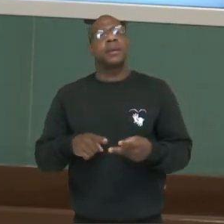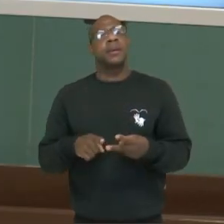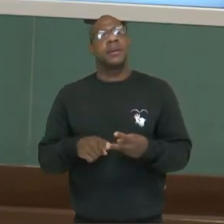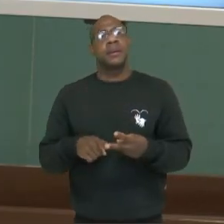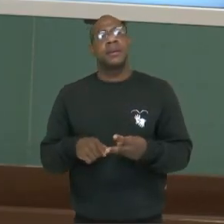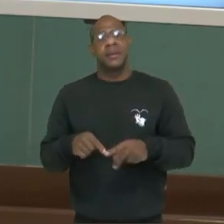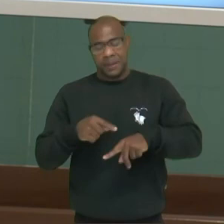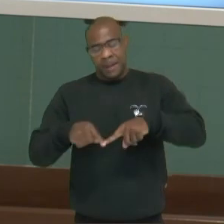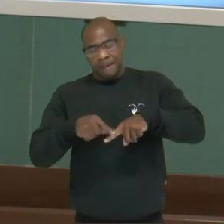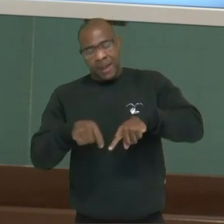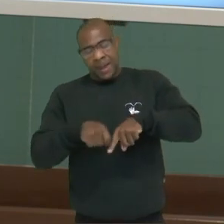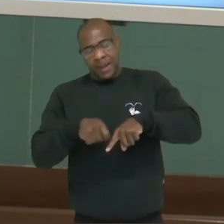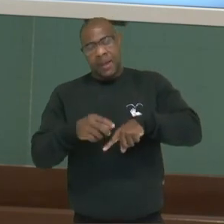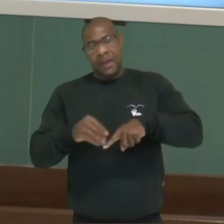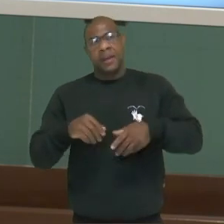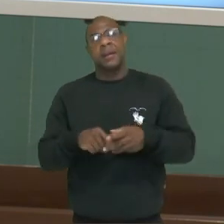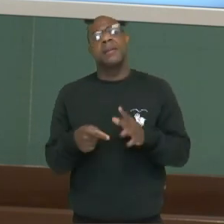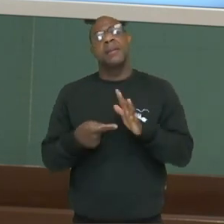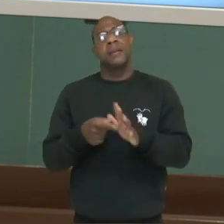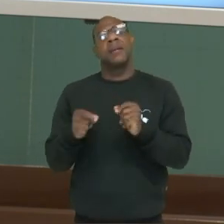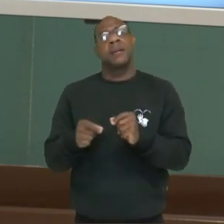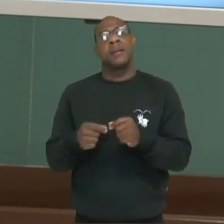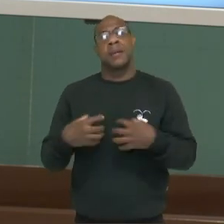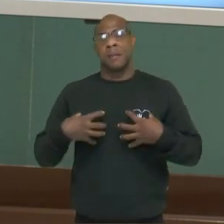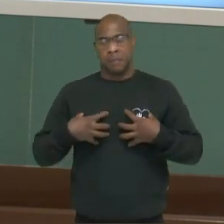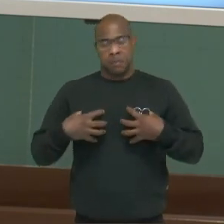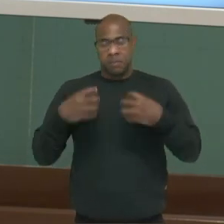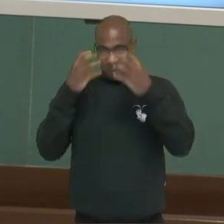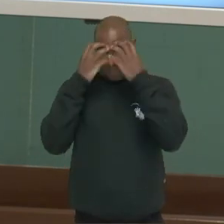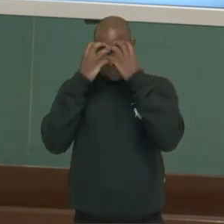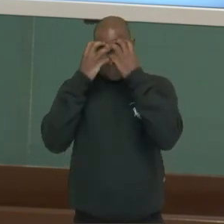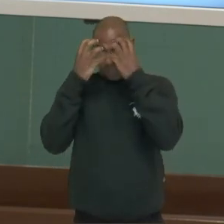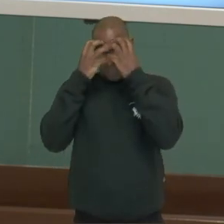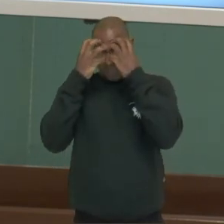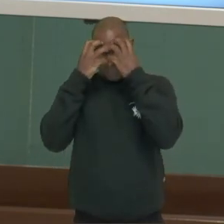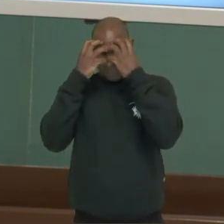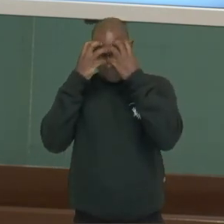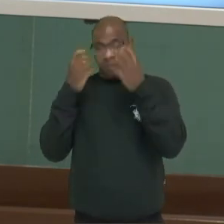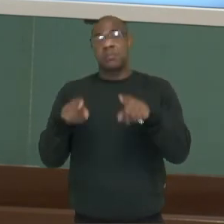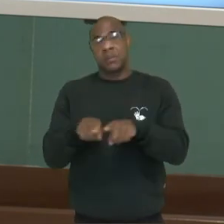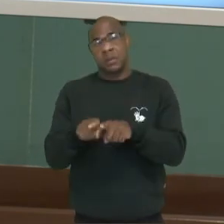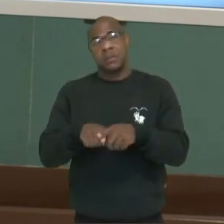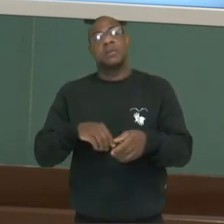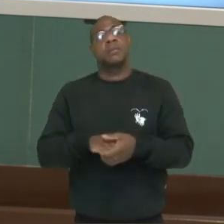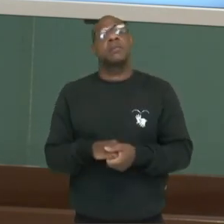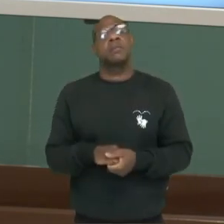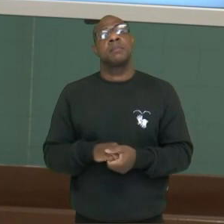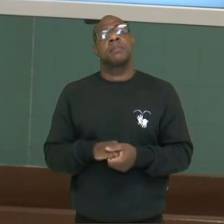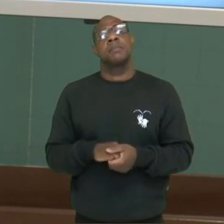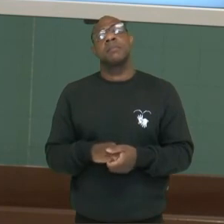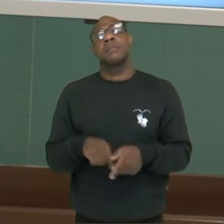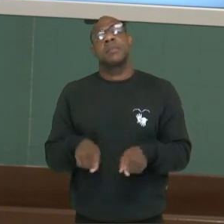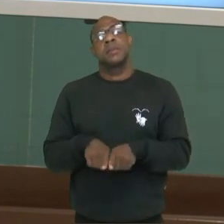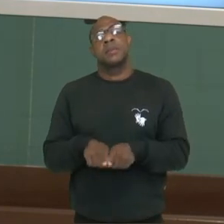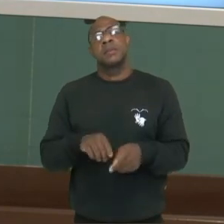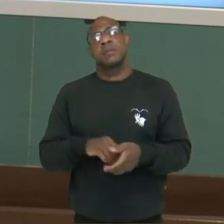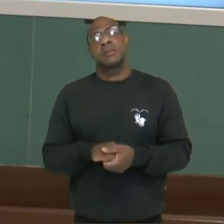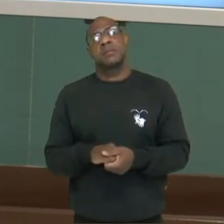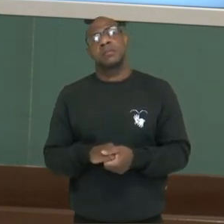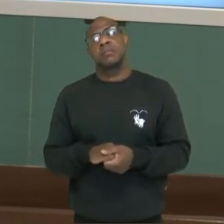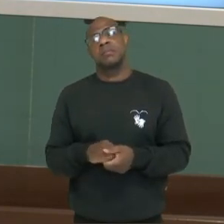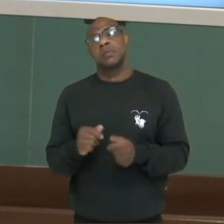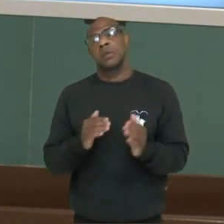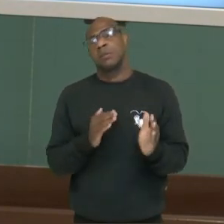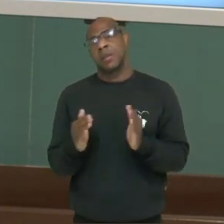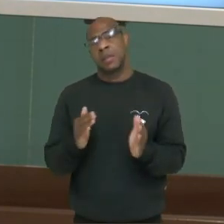do braço, o aparecimento das mamas, né? E também, como o ápice do período